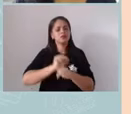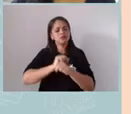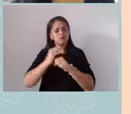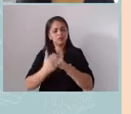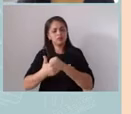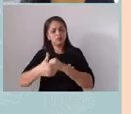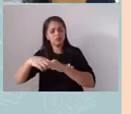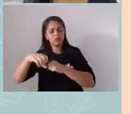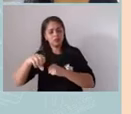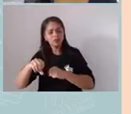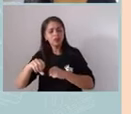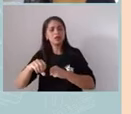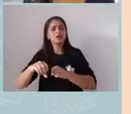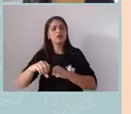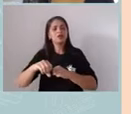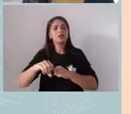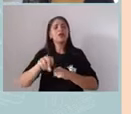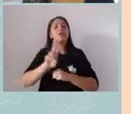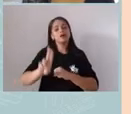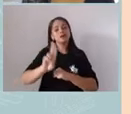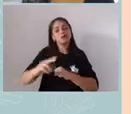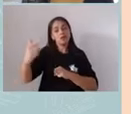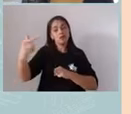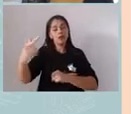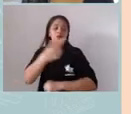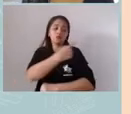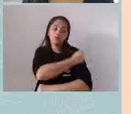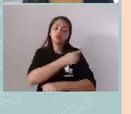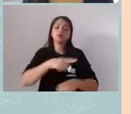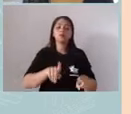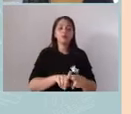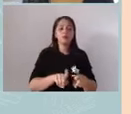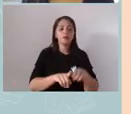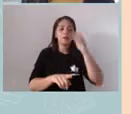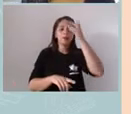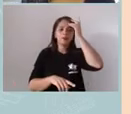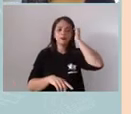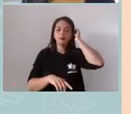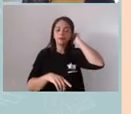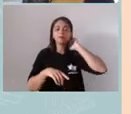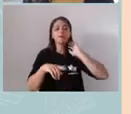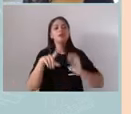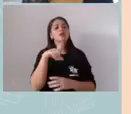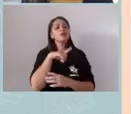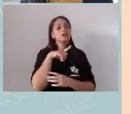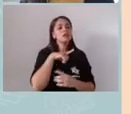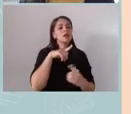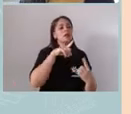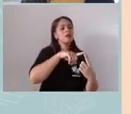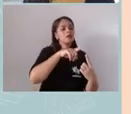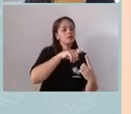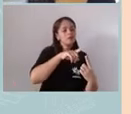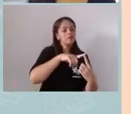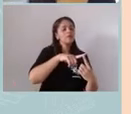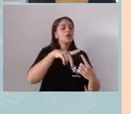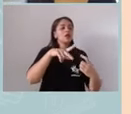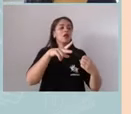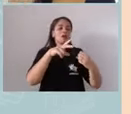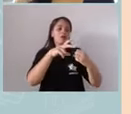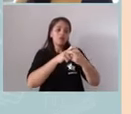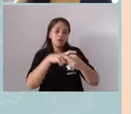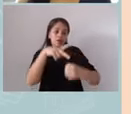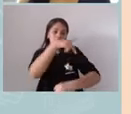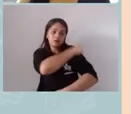mecanismos que são usados para outras vacinas também, certo? Então a gente tem, vacina com vírus, vacina